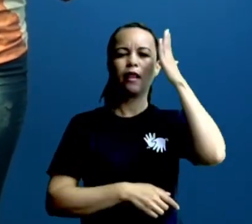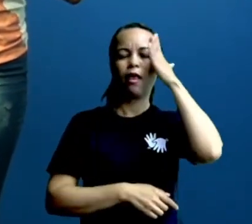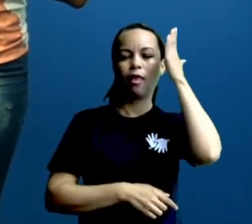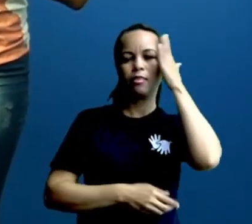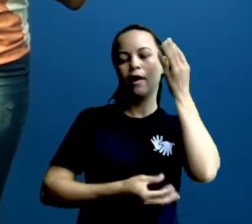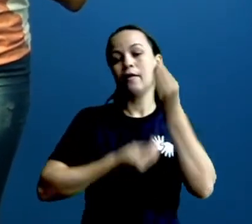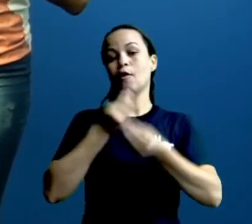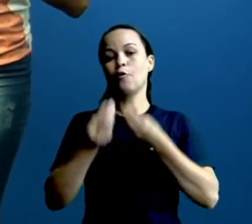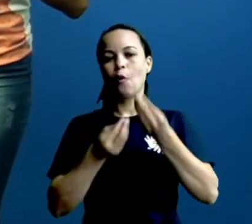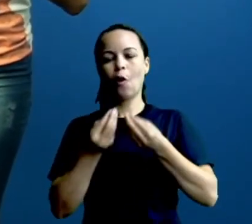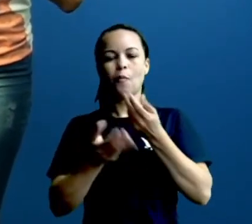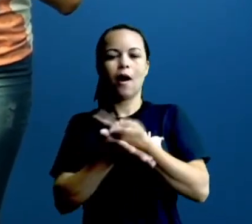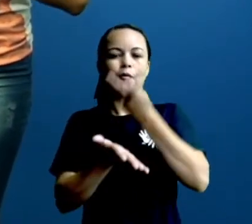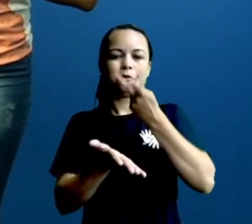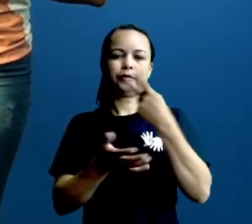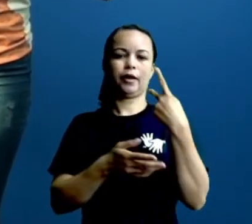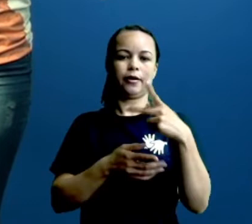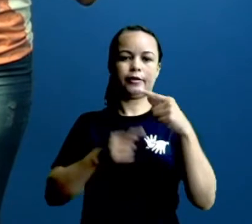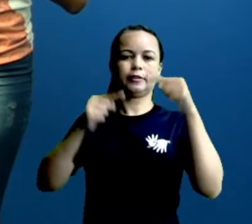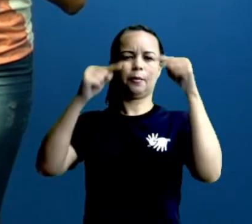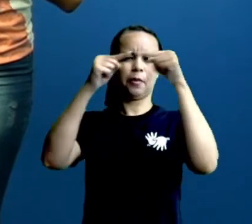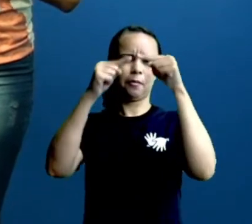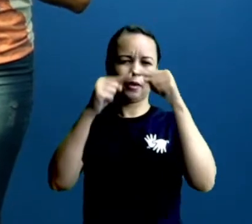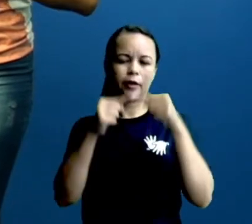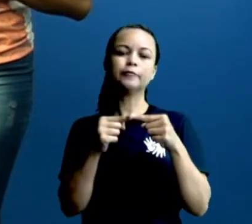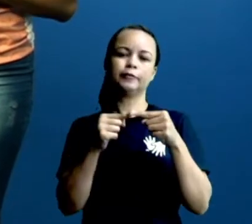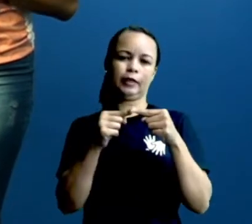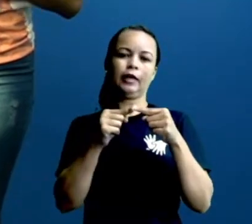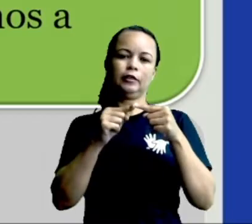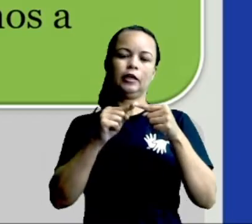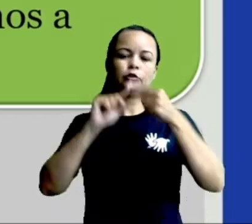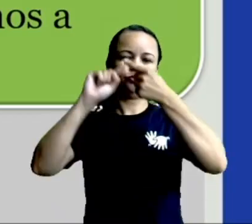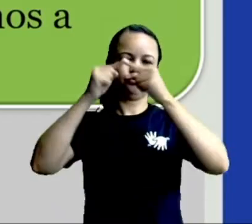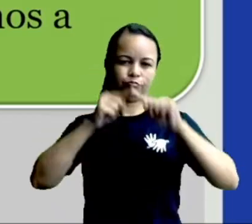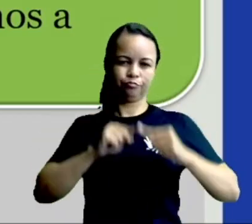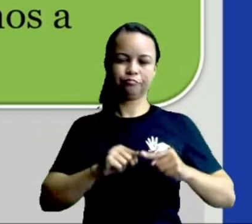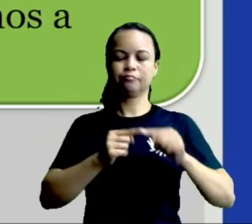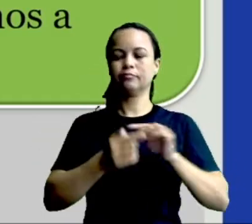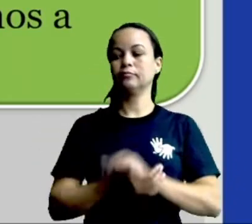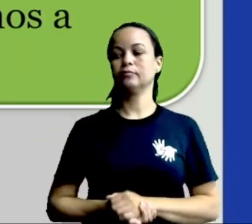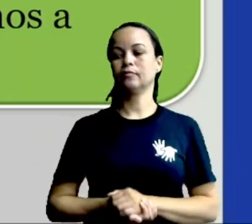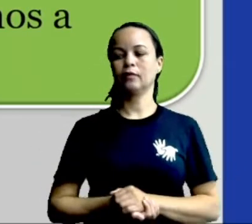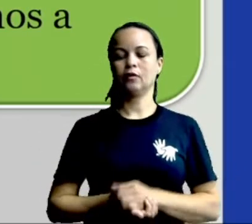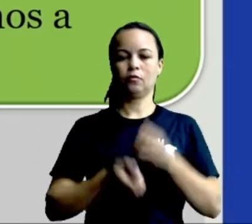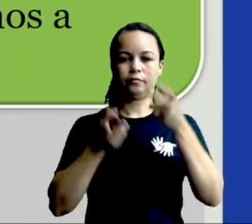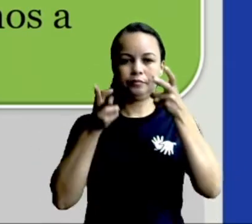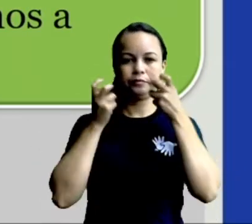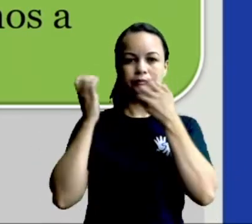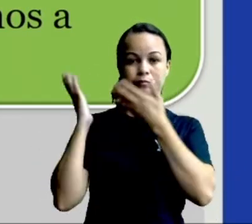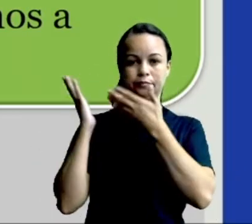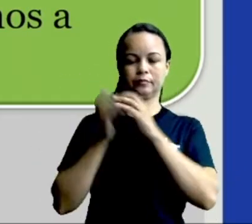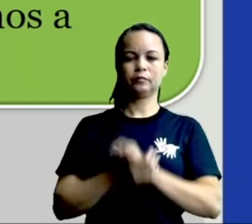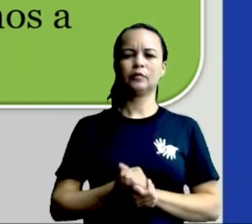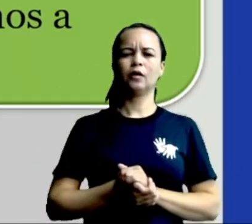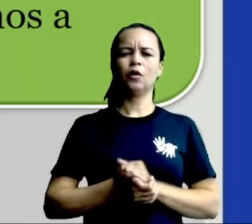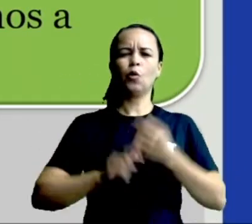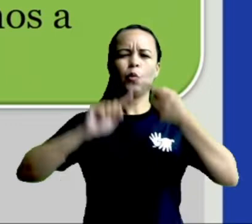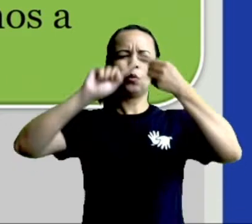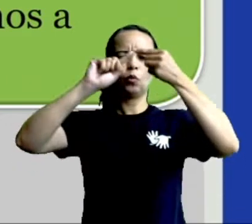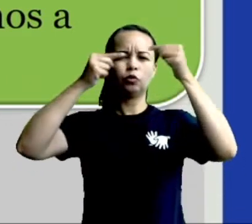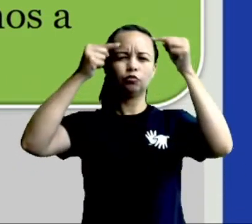como é que acontece essa progressão por meio de conectivos. Vê só o que é que ele diz. Os conectivos,